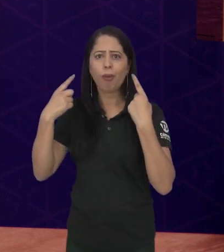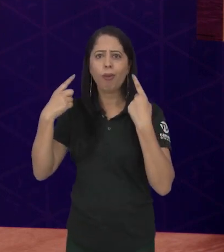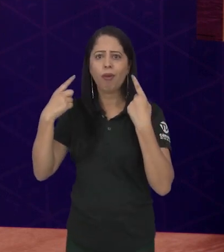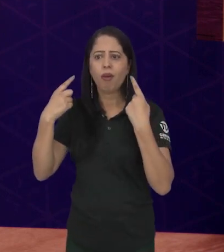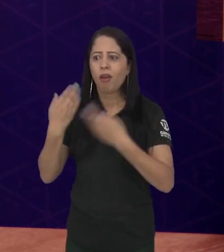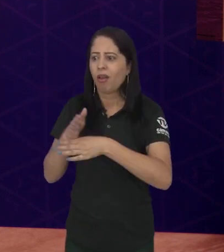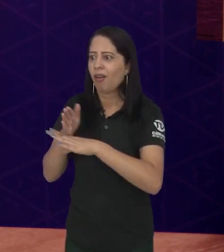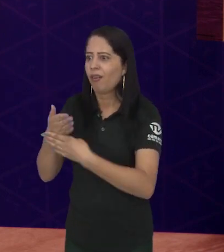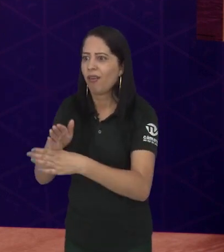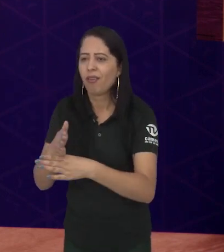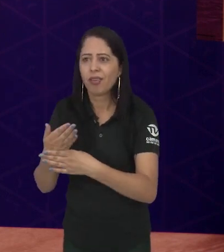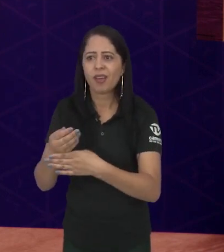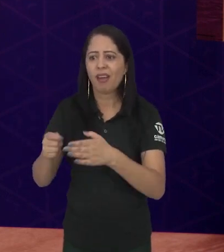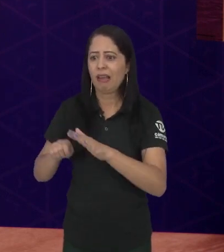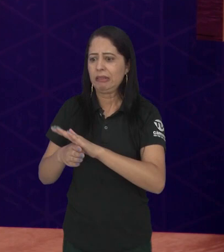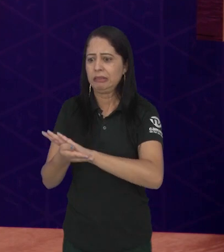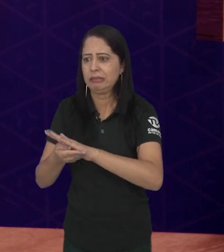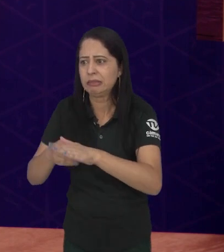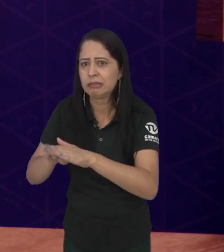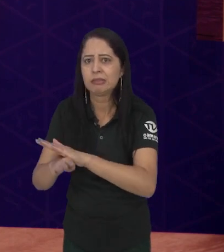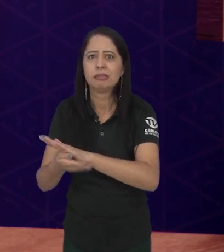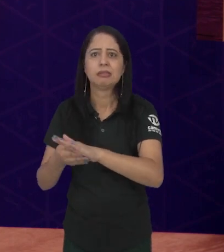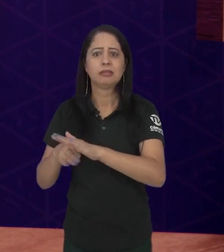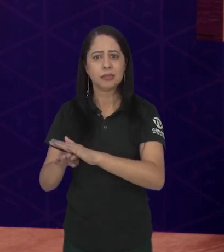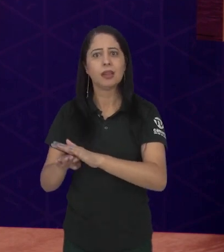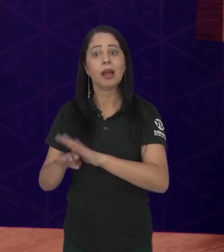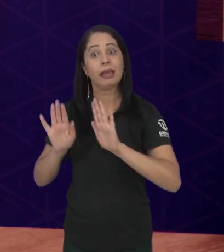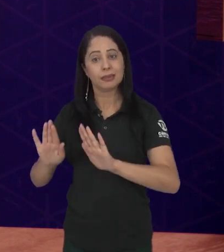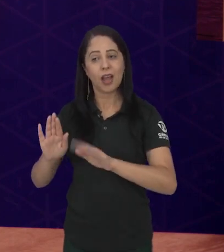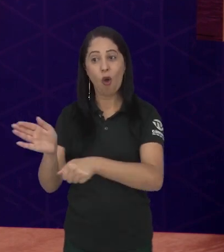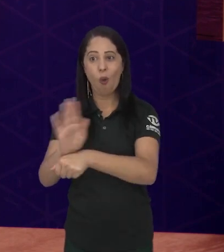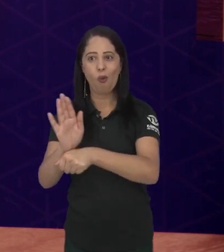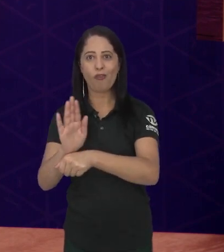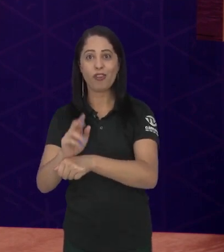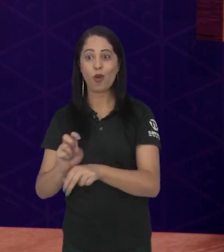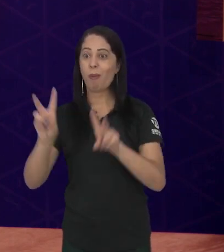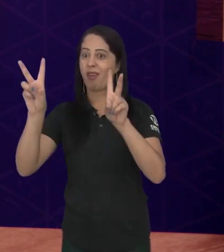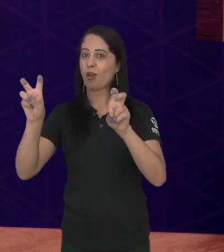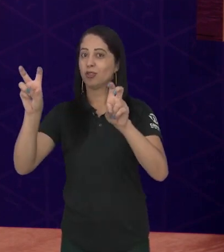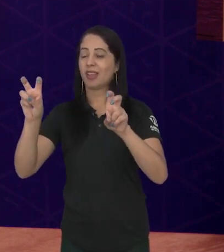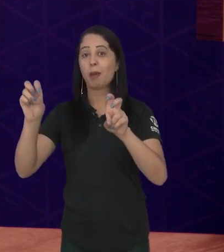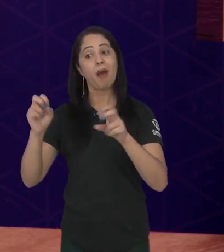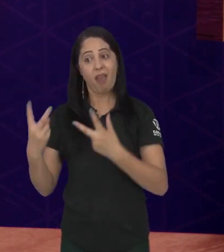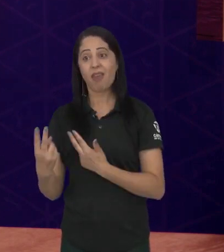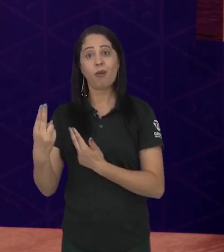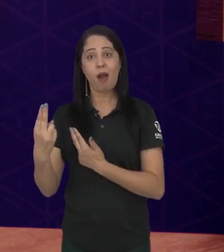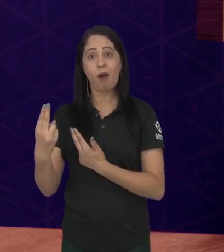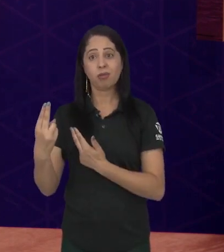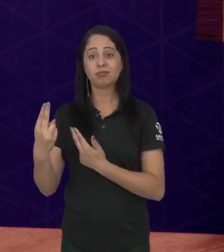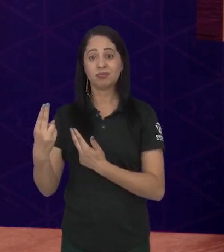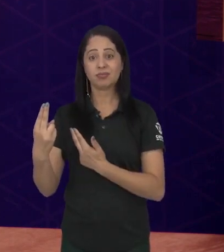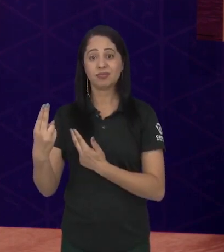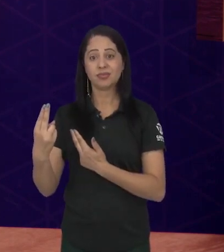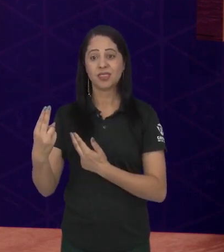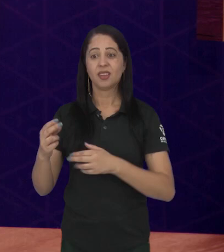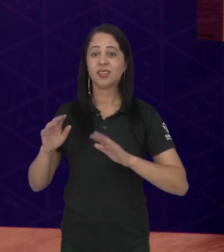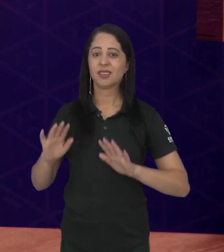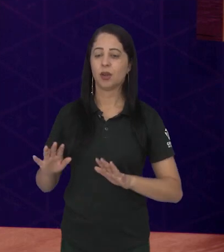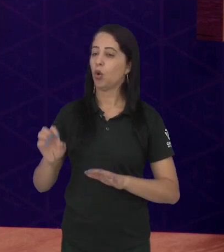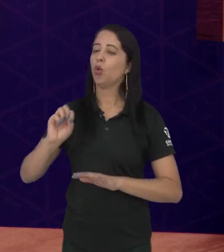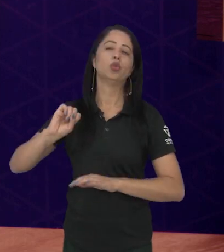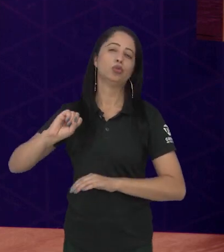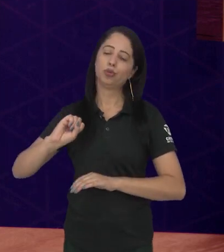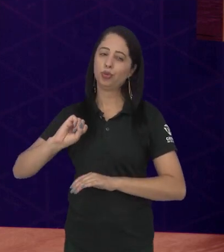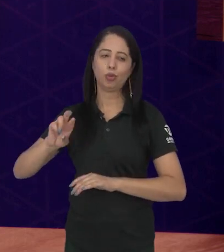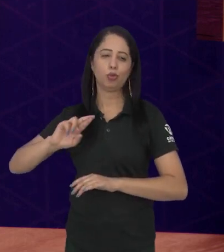gente do nosso presente, buga a nossa cabeça. E o filme, ele mostra esses ICs